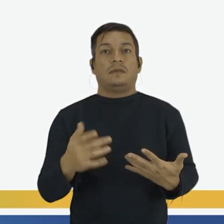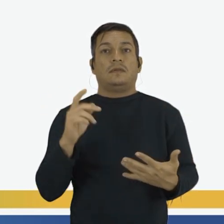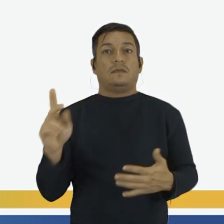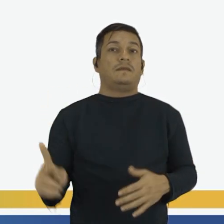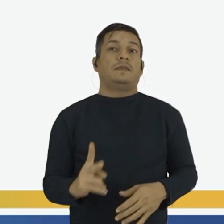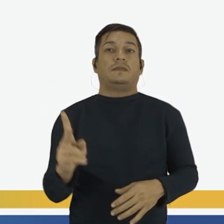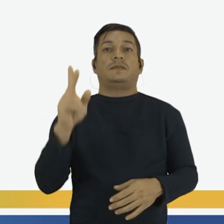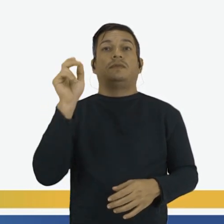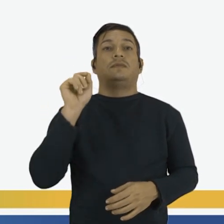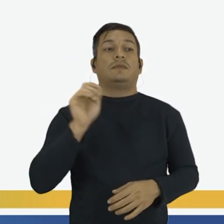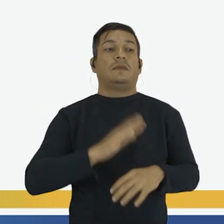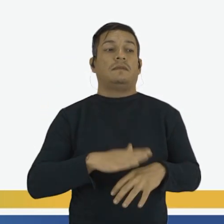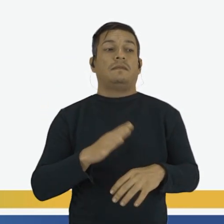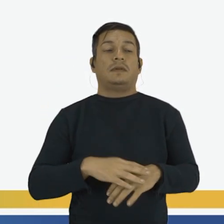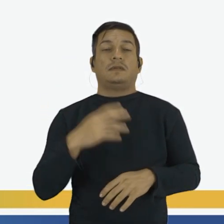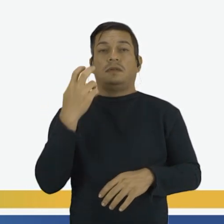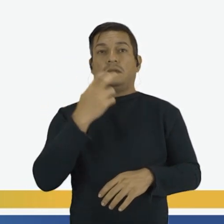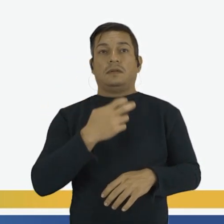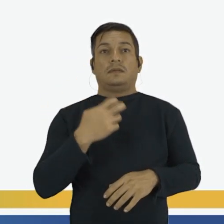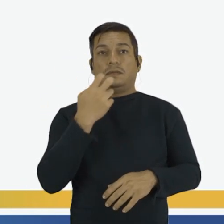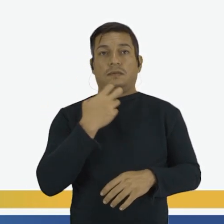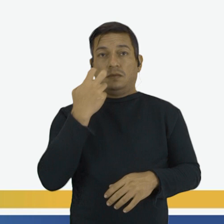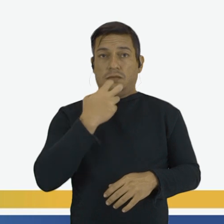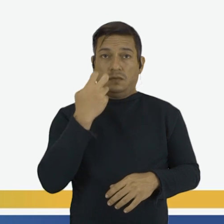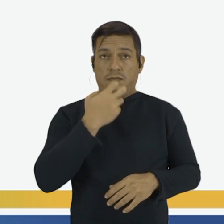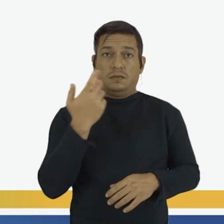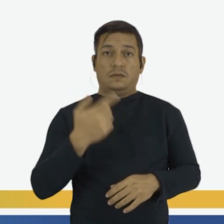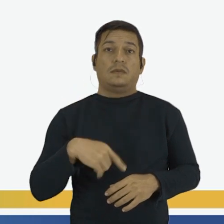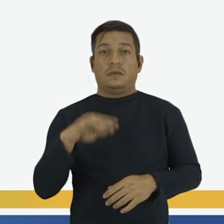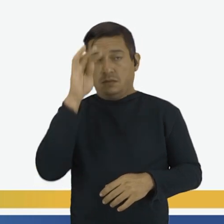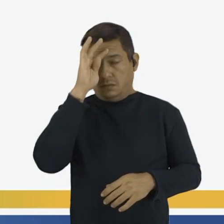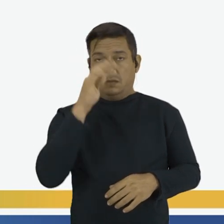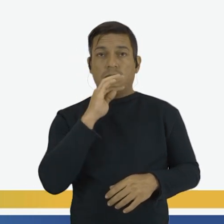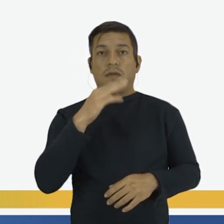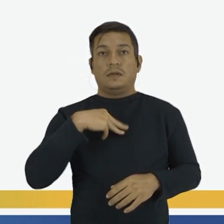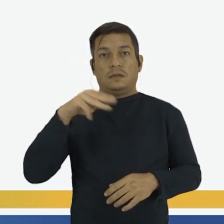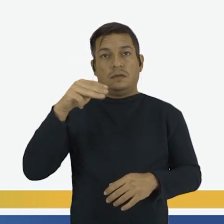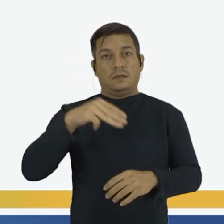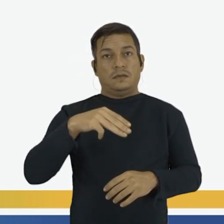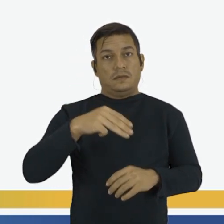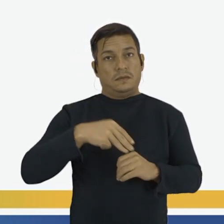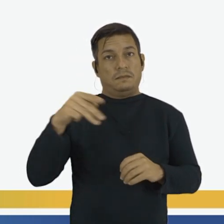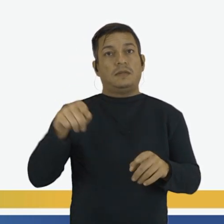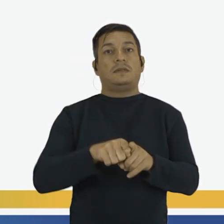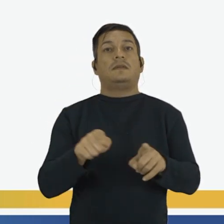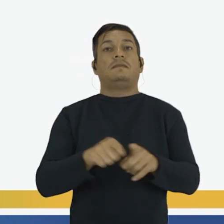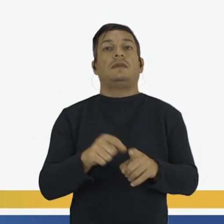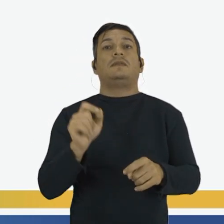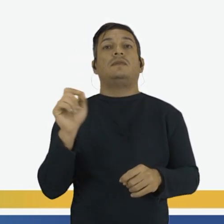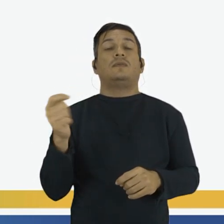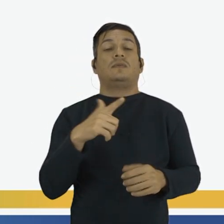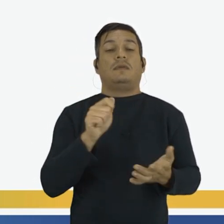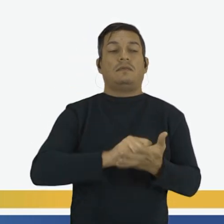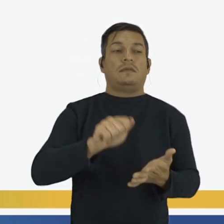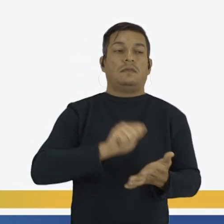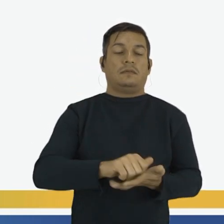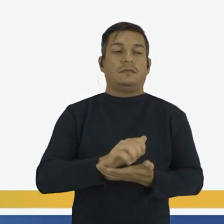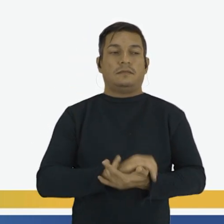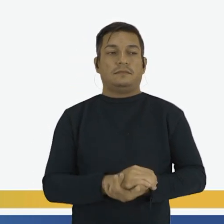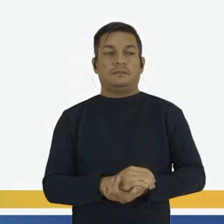enfatizando ou valorizando mais as tradições orais de seus mestres do que as tradições escritas.